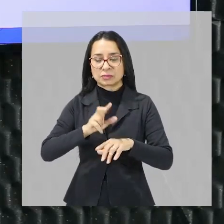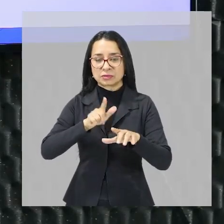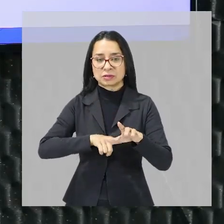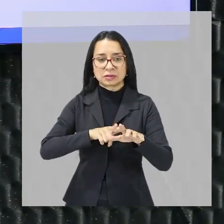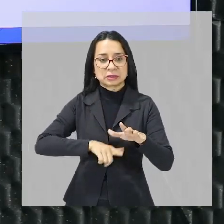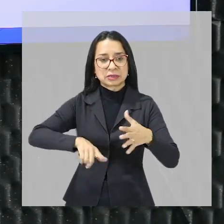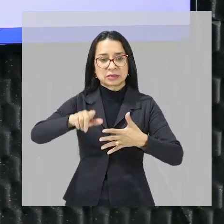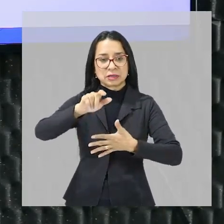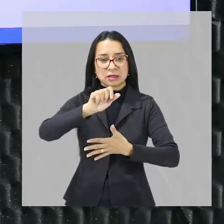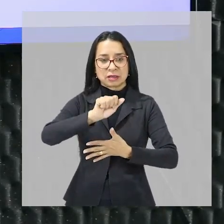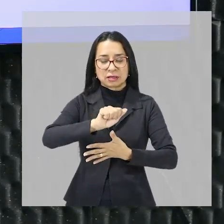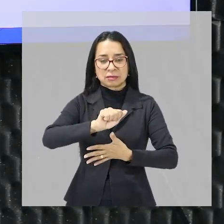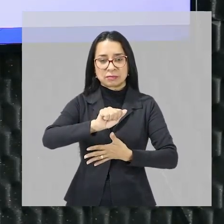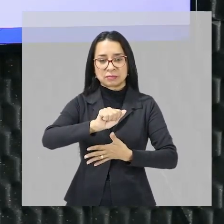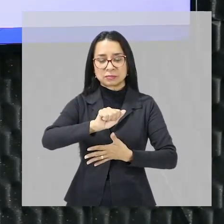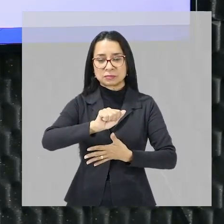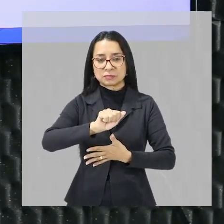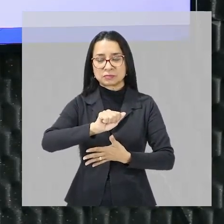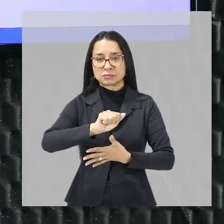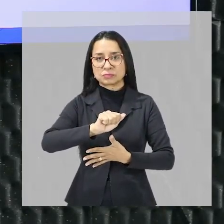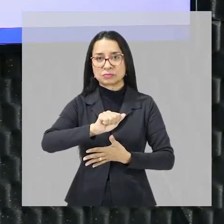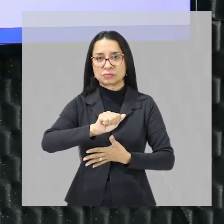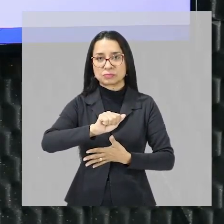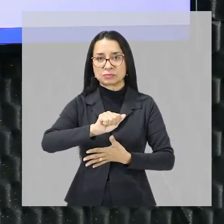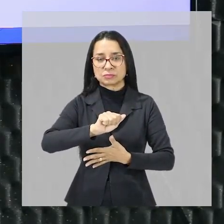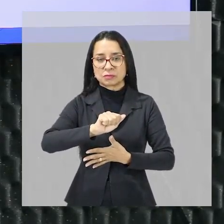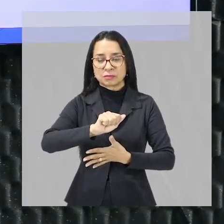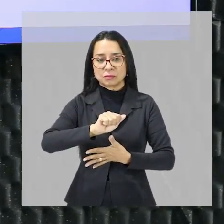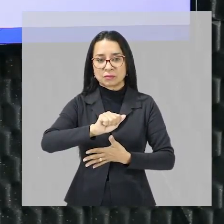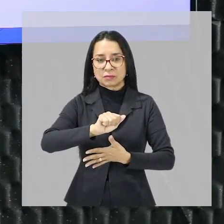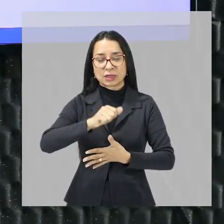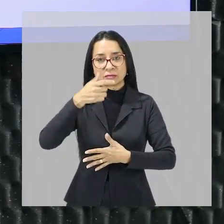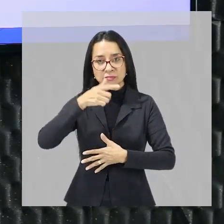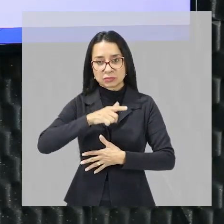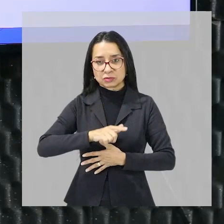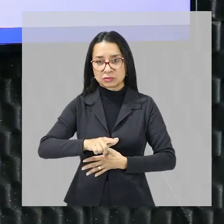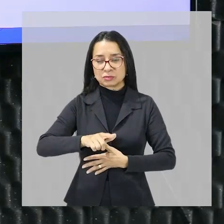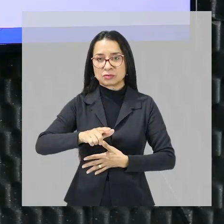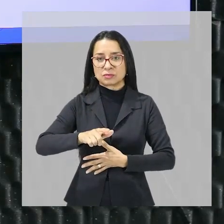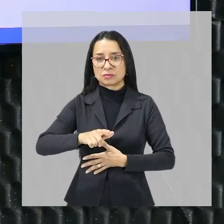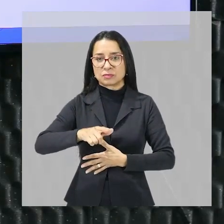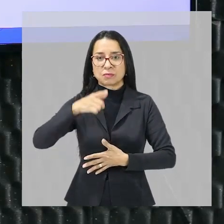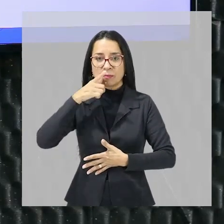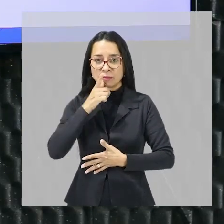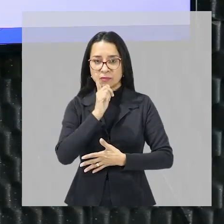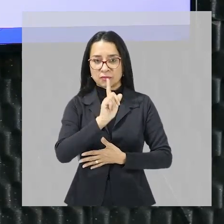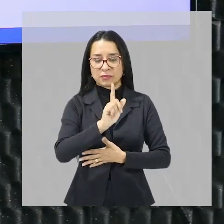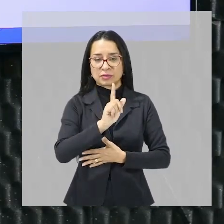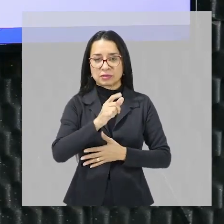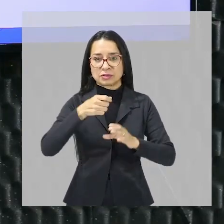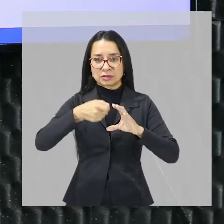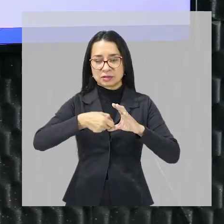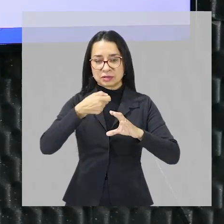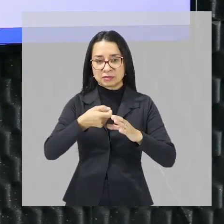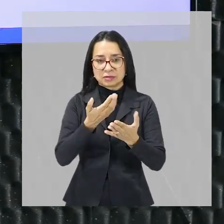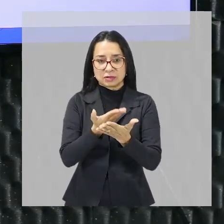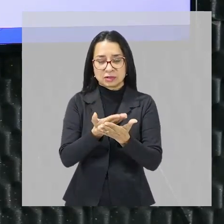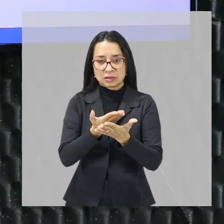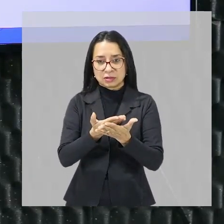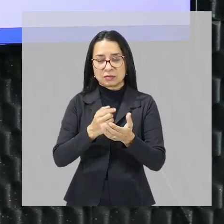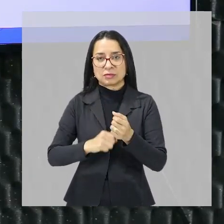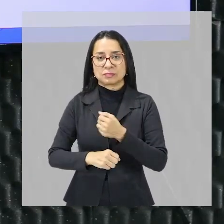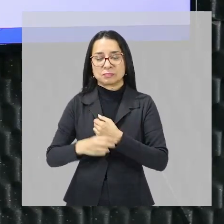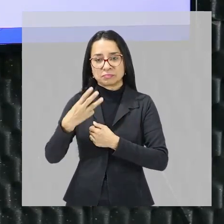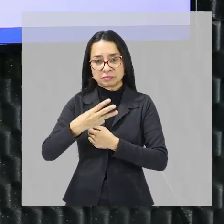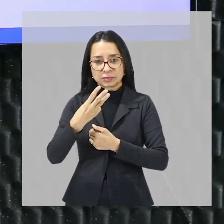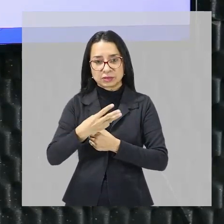direito ao voto, e é exatamente essa que a gente marca e mais uma vez acerta nessa videoaula. Terceira questão,